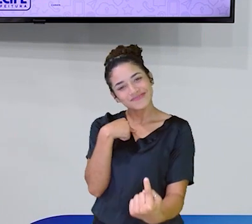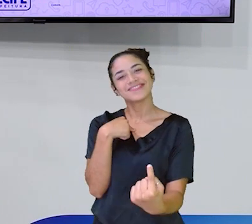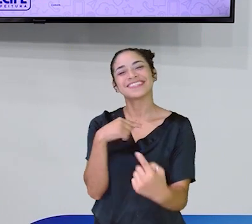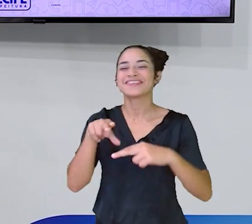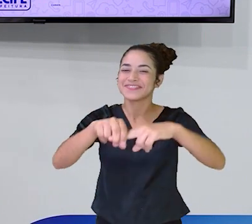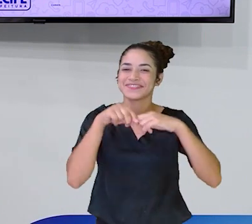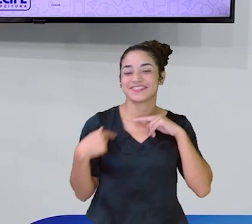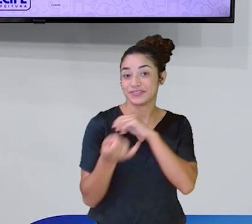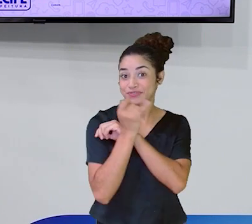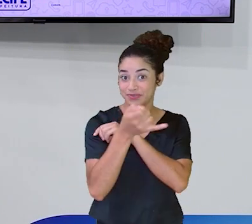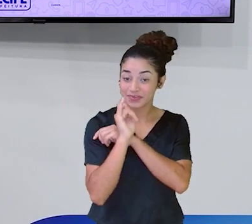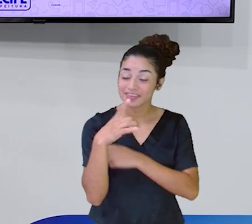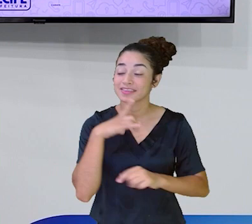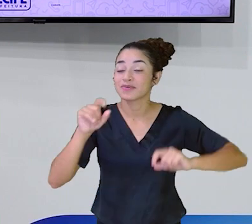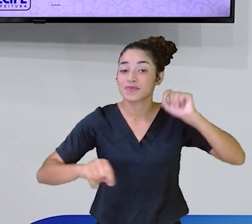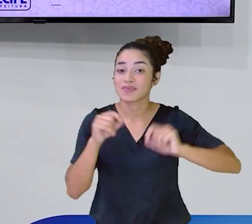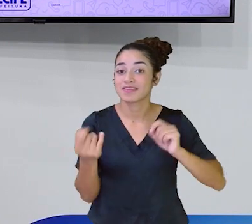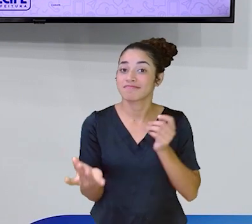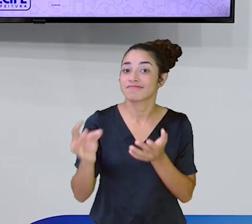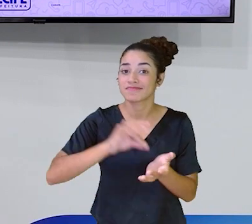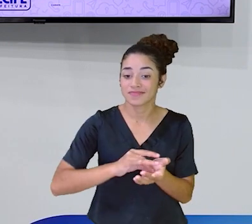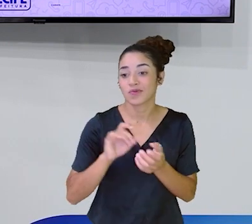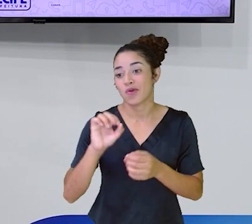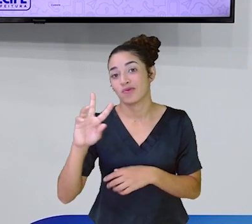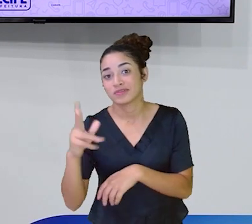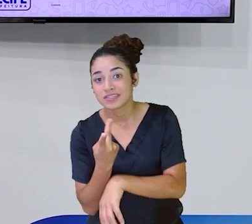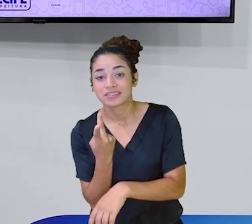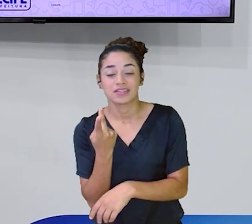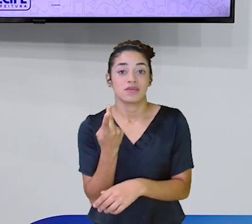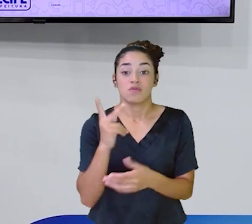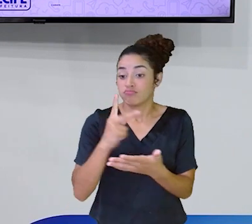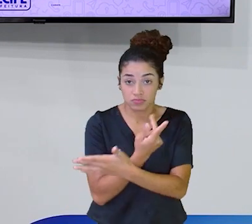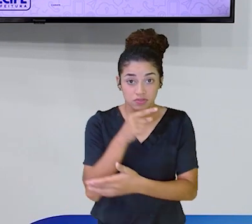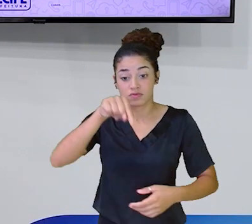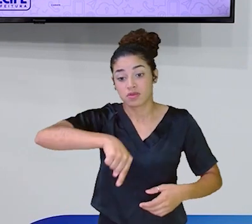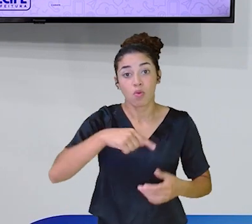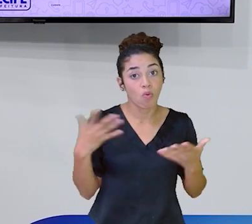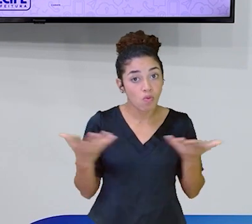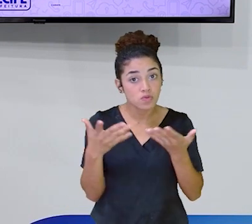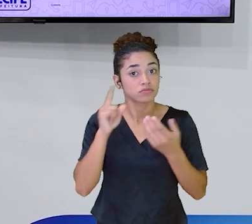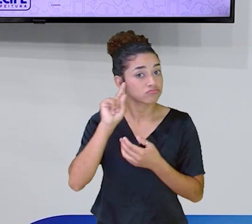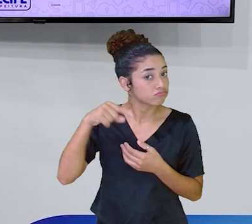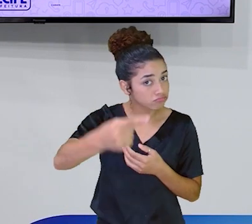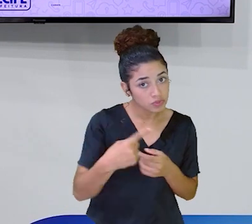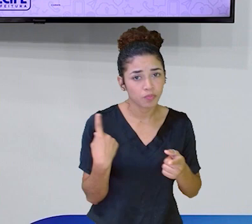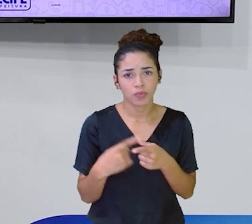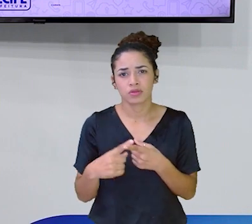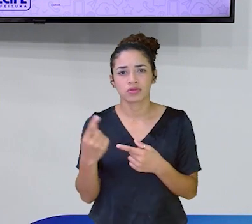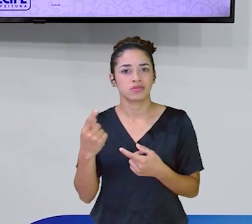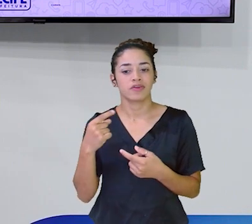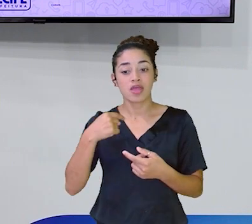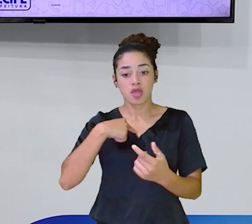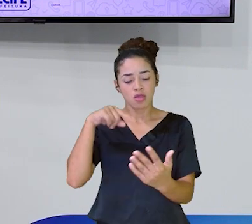a crônica tem aí fatos contemporâneos, fatos do seu dia a dia, porque tem essa questão que envolve o leitor, é